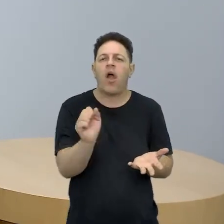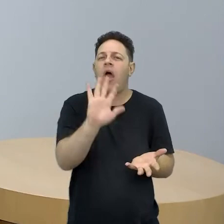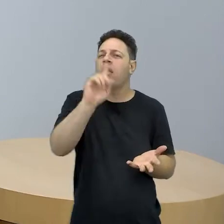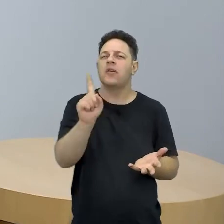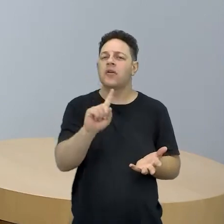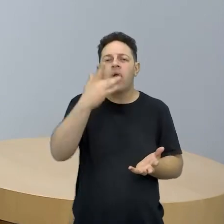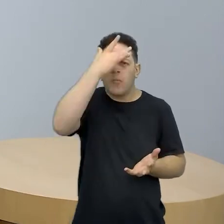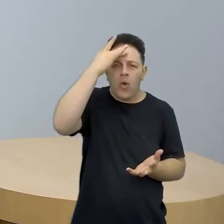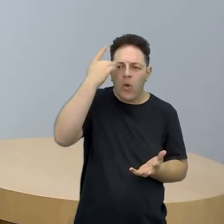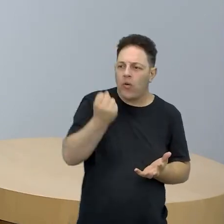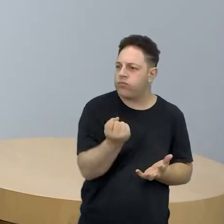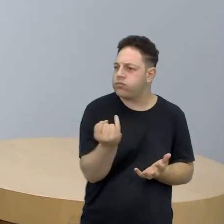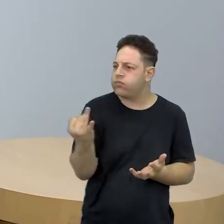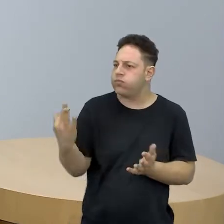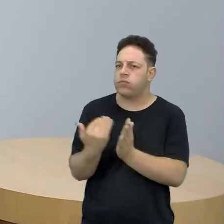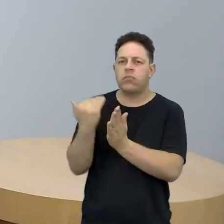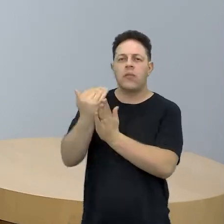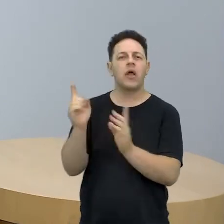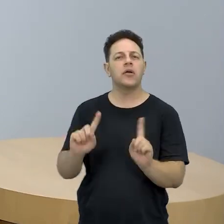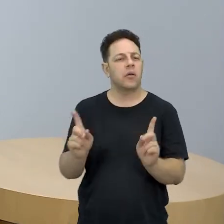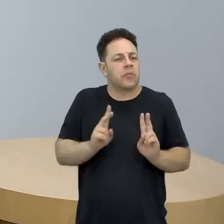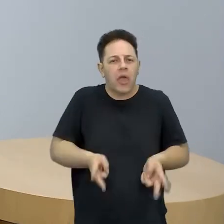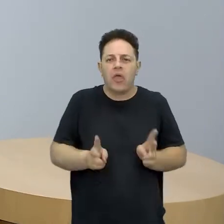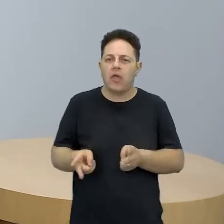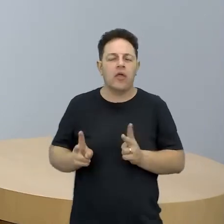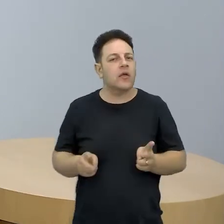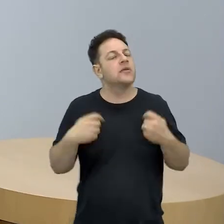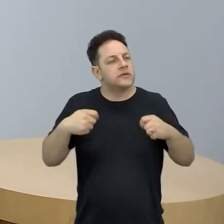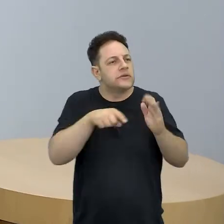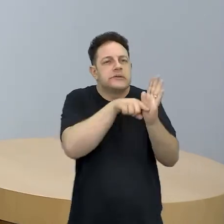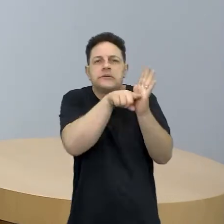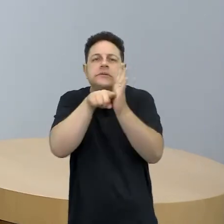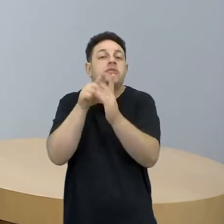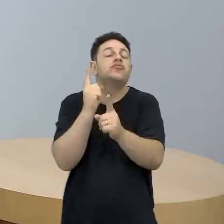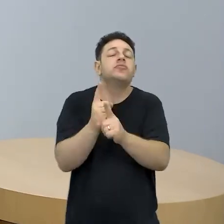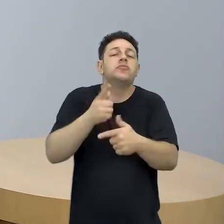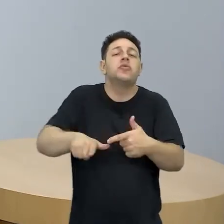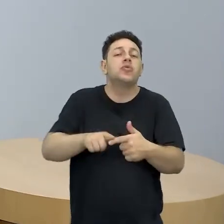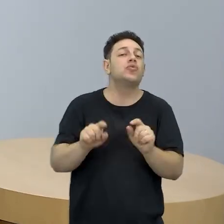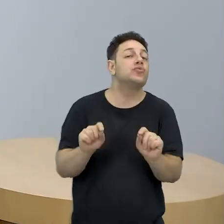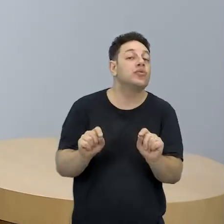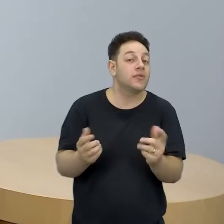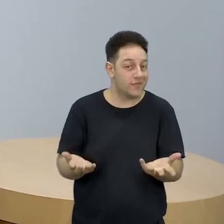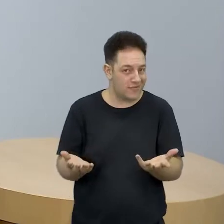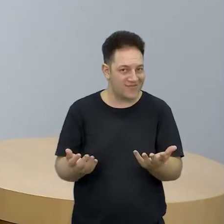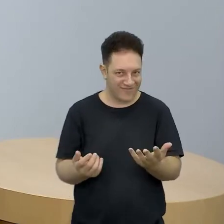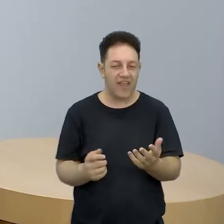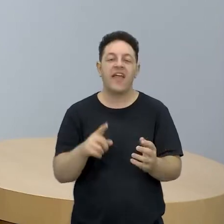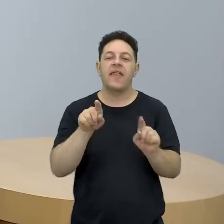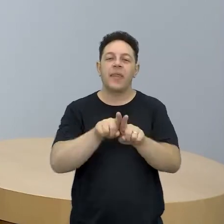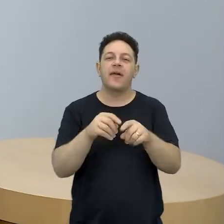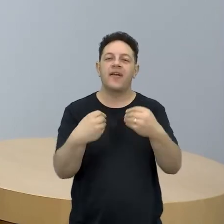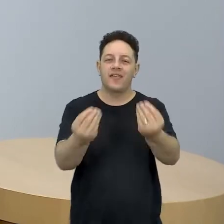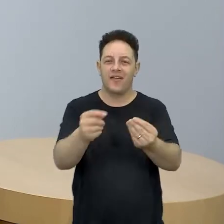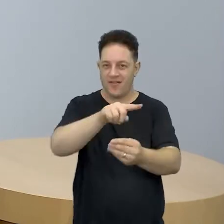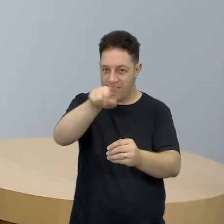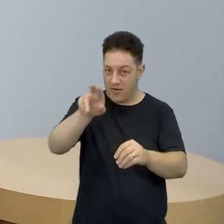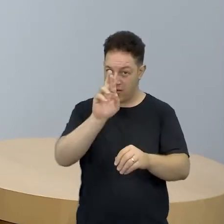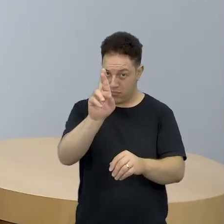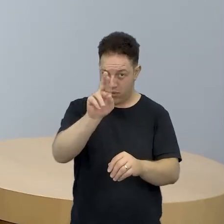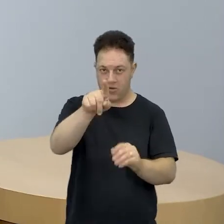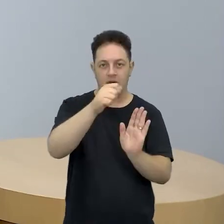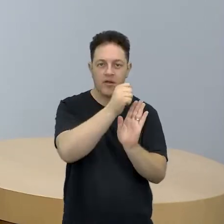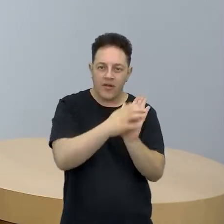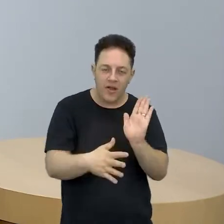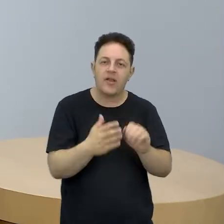pessoas consumindo, então a gente tem que descobrir esse problema, tá bom? E eu deixei como tarefa para vocês consultarem